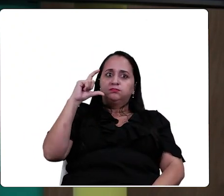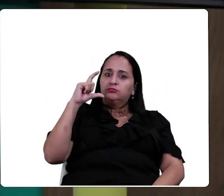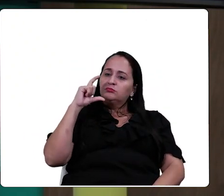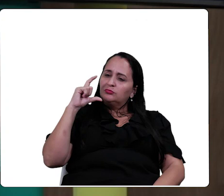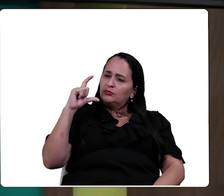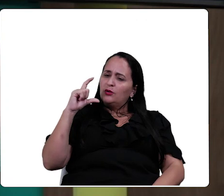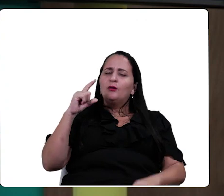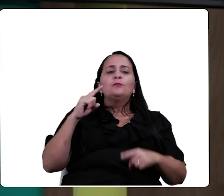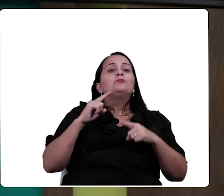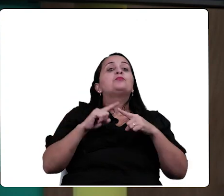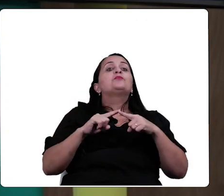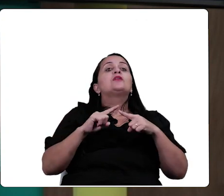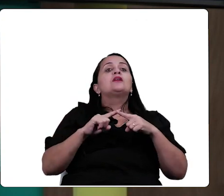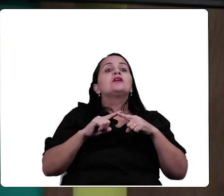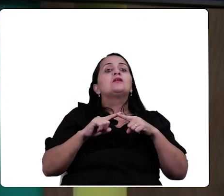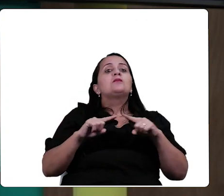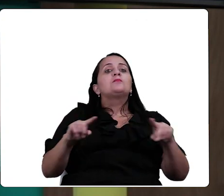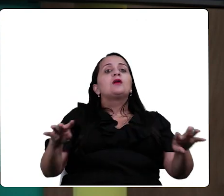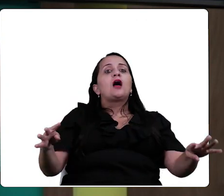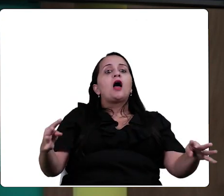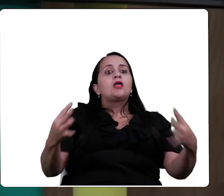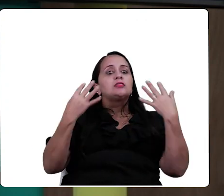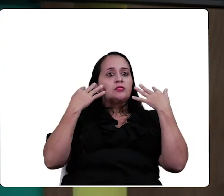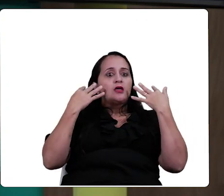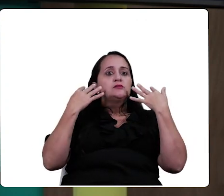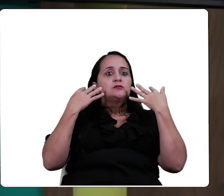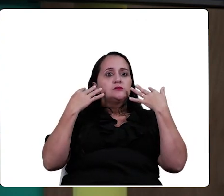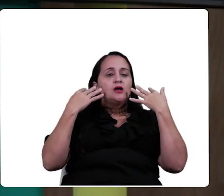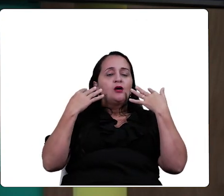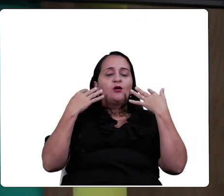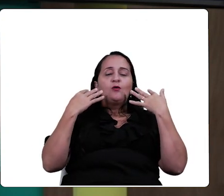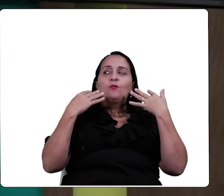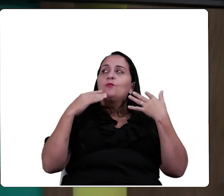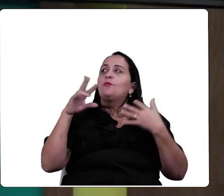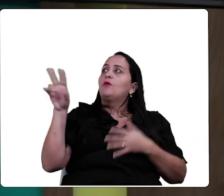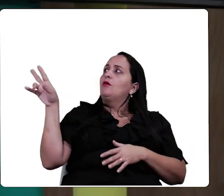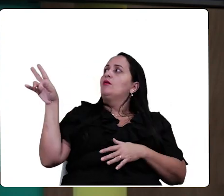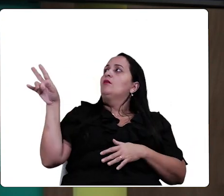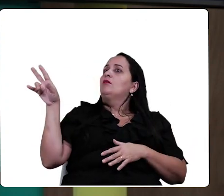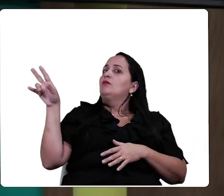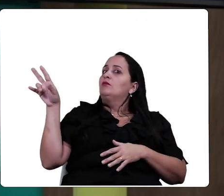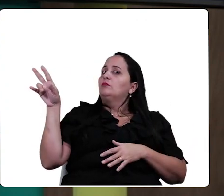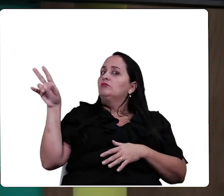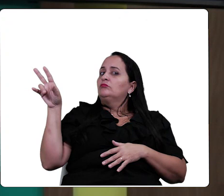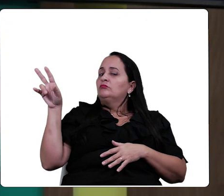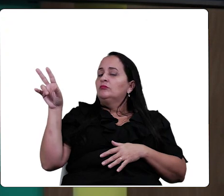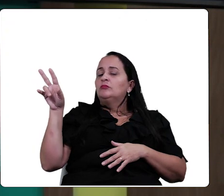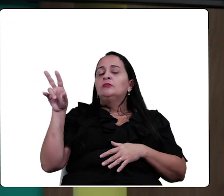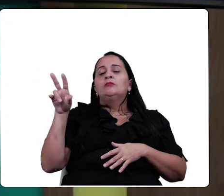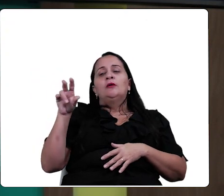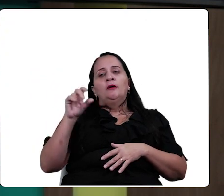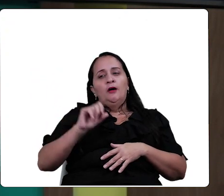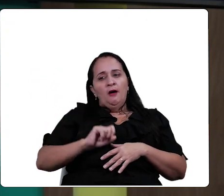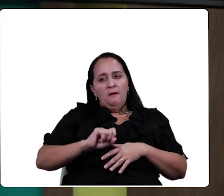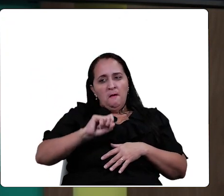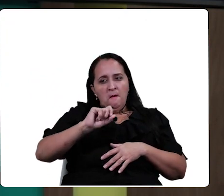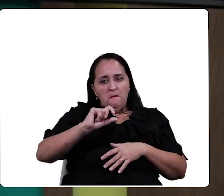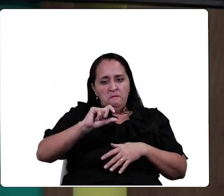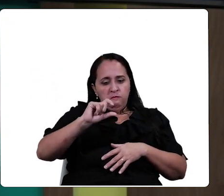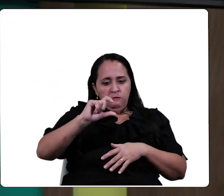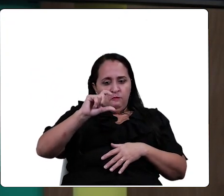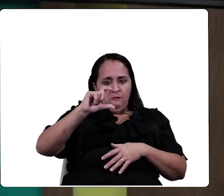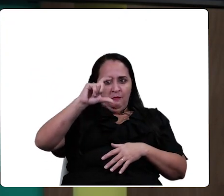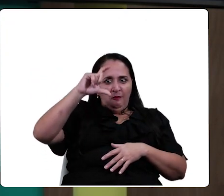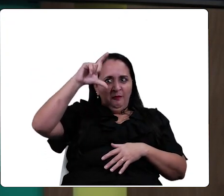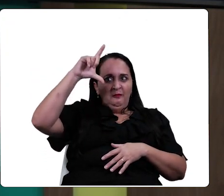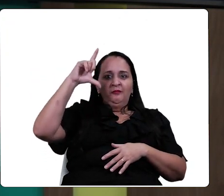estão neste tamanho para chamar a sua atenção, leitor. Exatamente. Observe que ela vai aumentando de